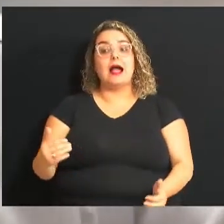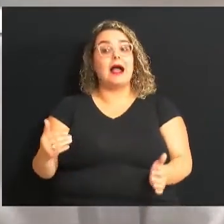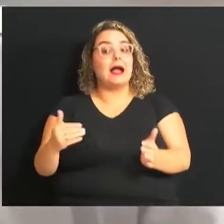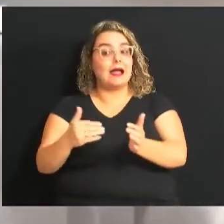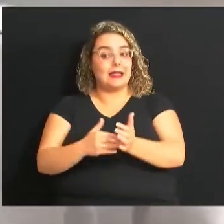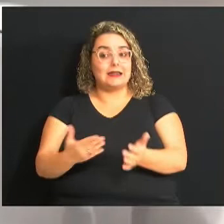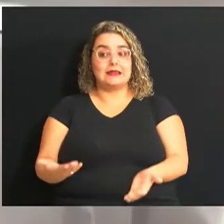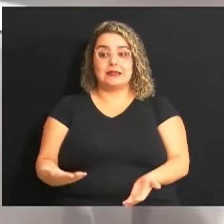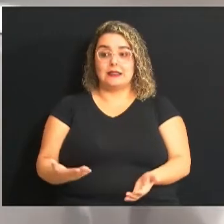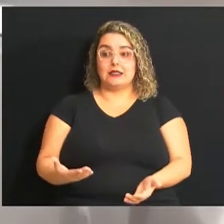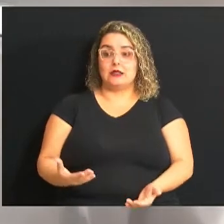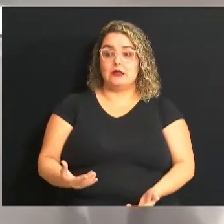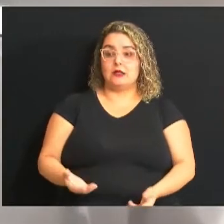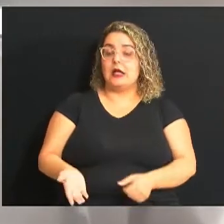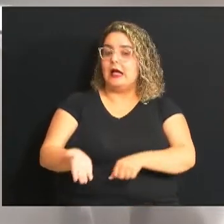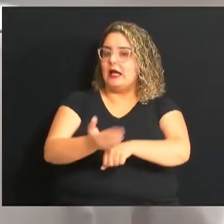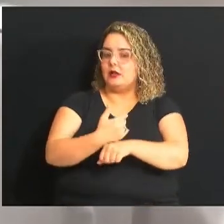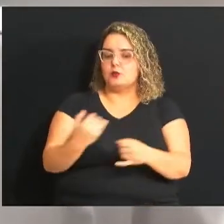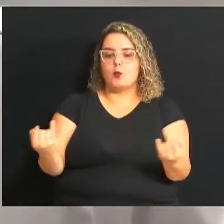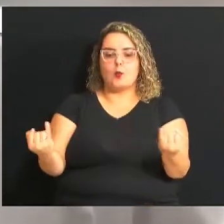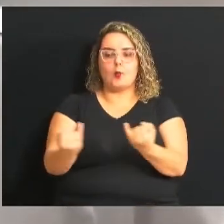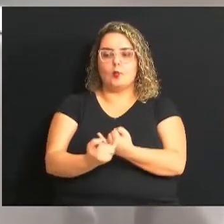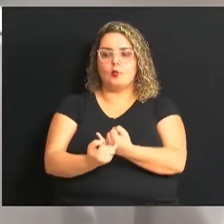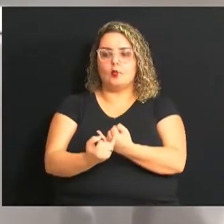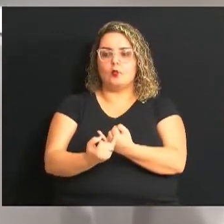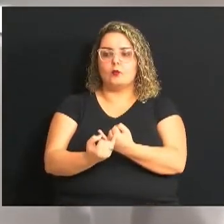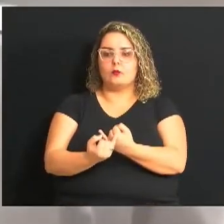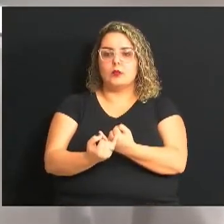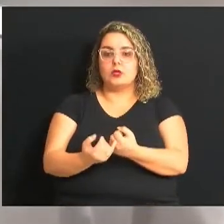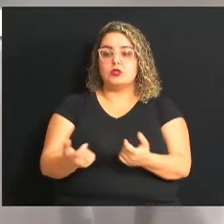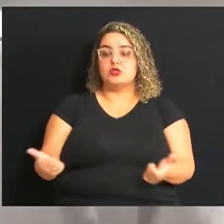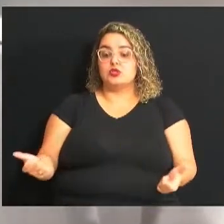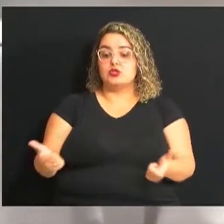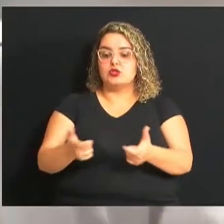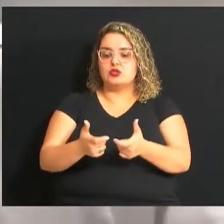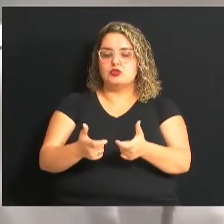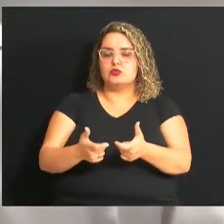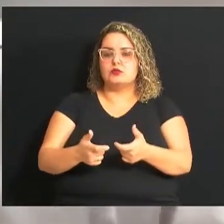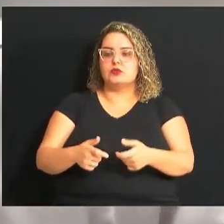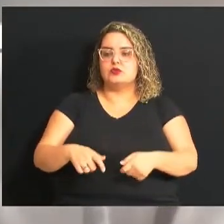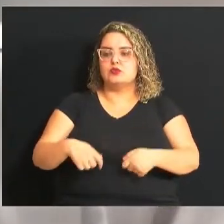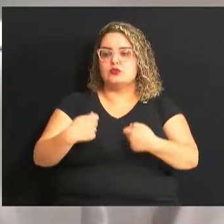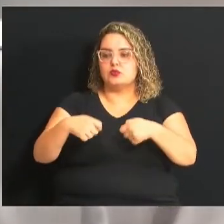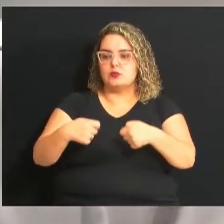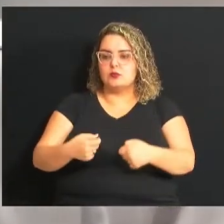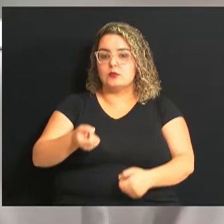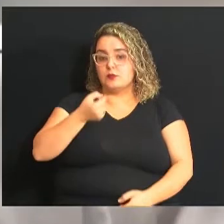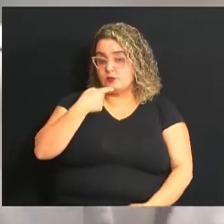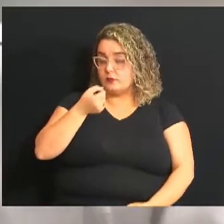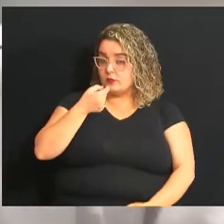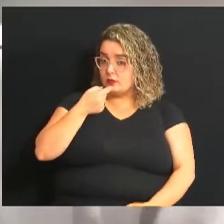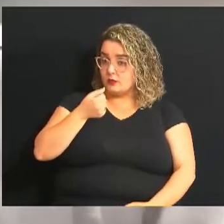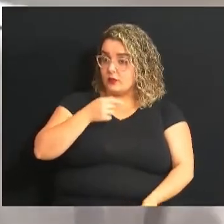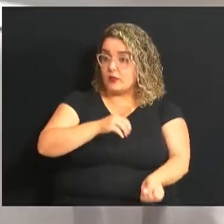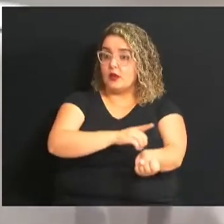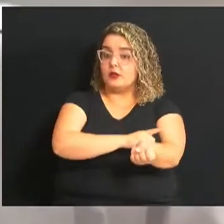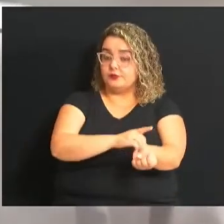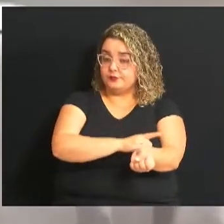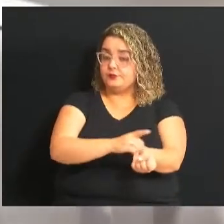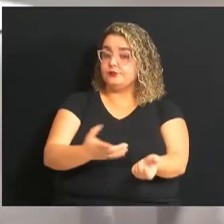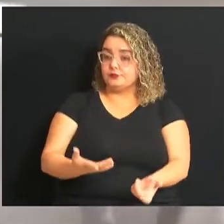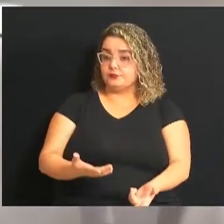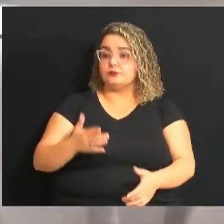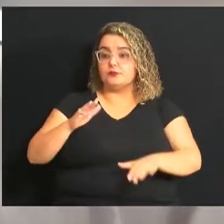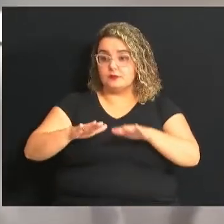já mesmo antes de emagrecer, ele já diminui muito a necessidade dos medicamentos do diabetes. E às vezes